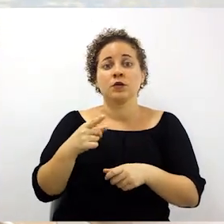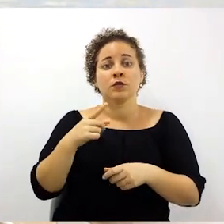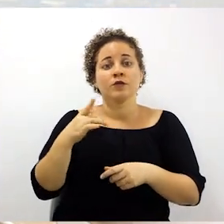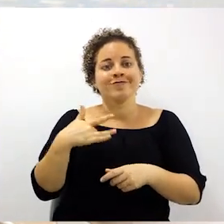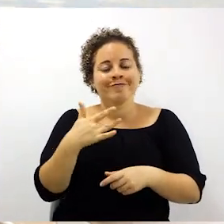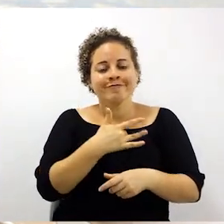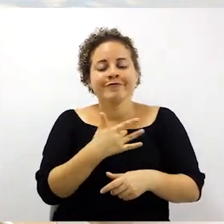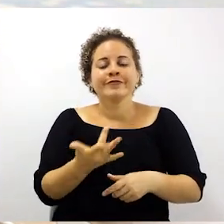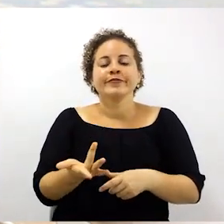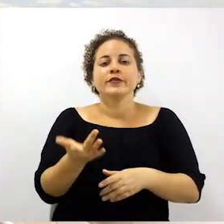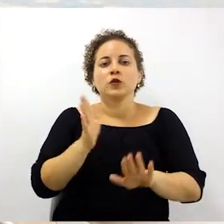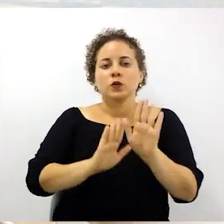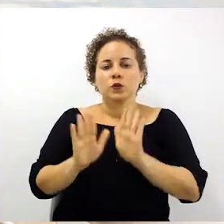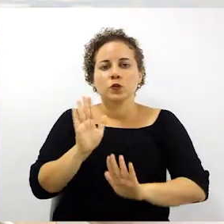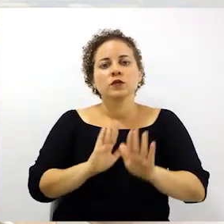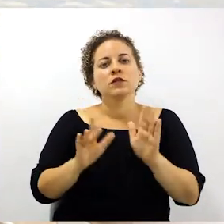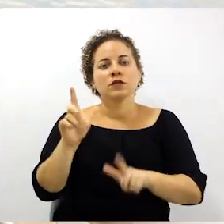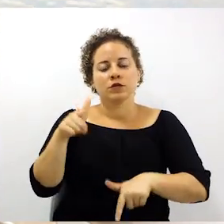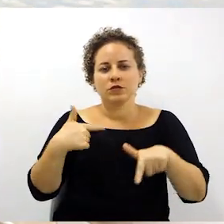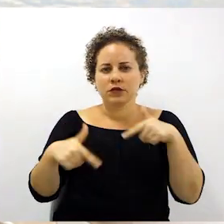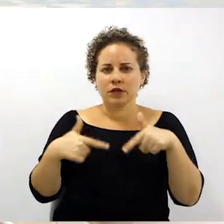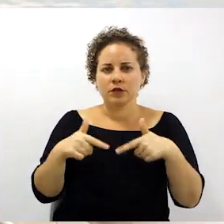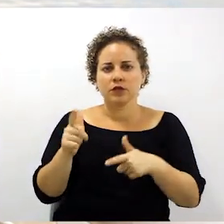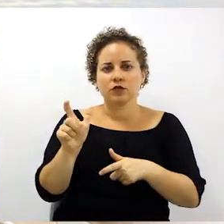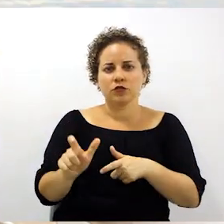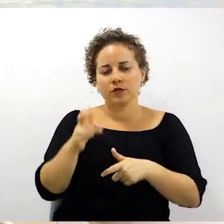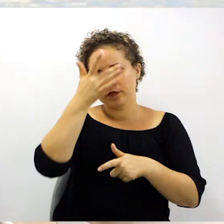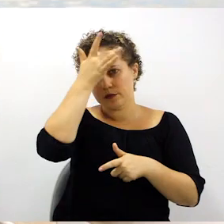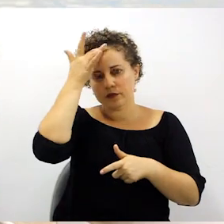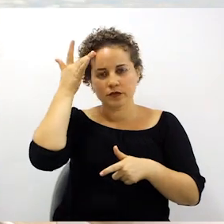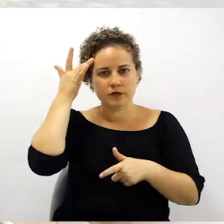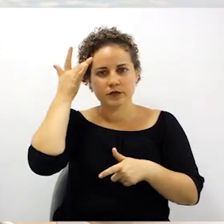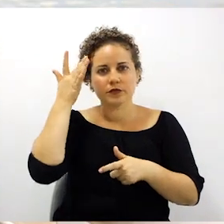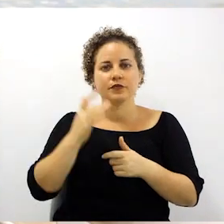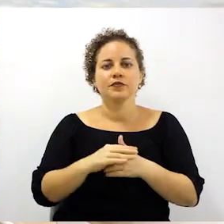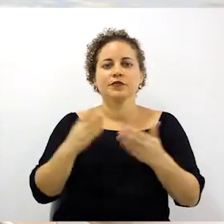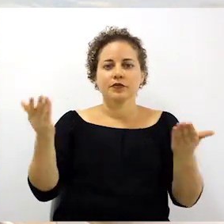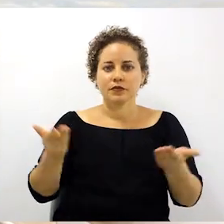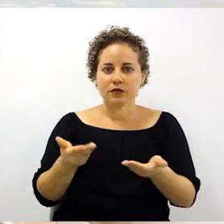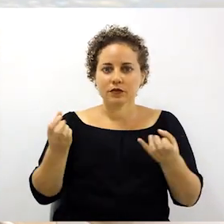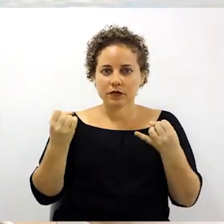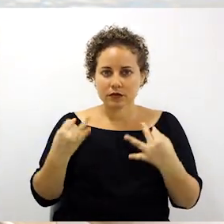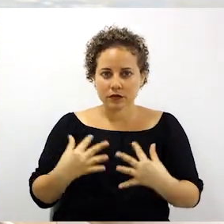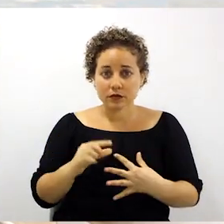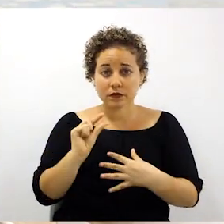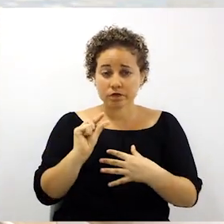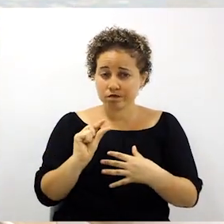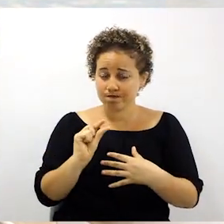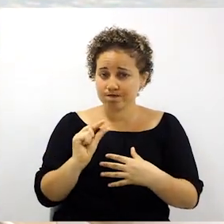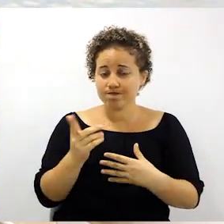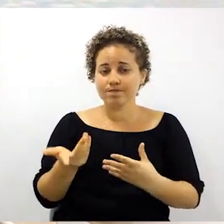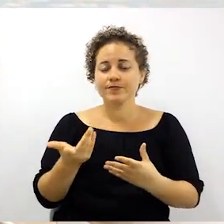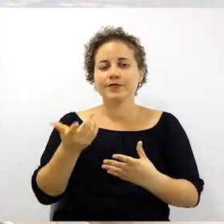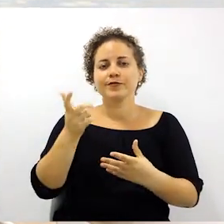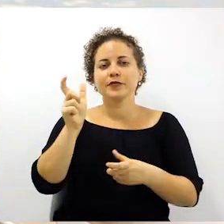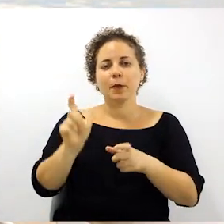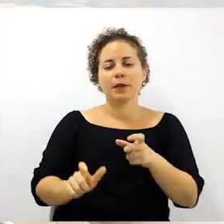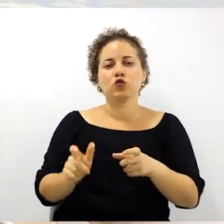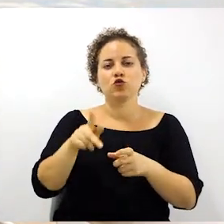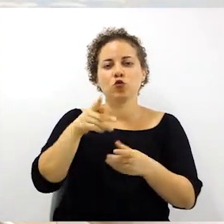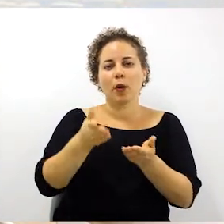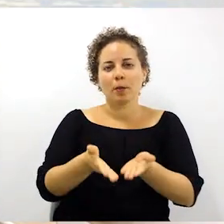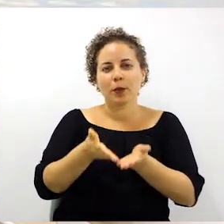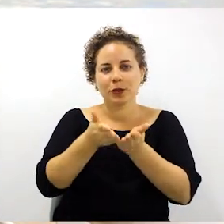do cuidado com a saúde do trabalhador aquaviário. Agora vamos falar um pouco sobre o trabalhador